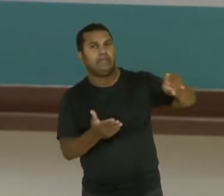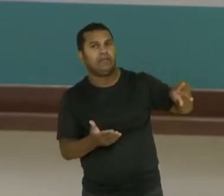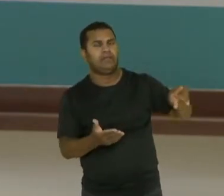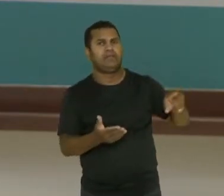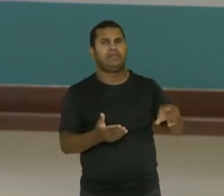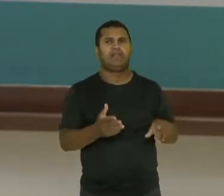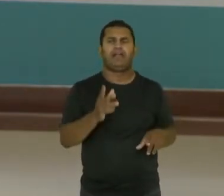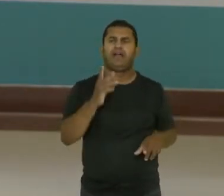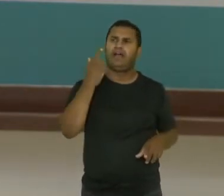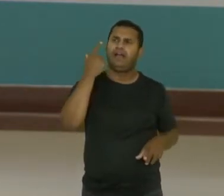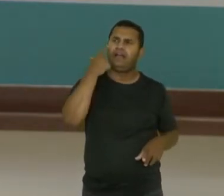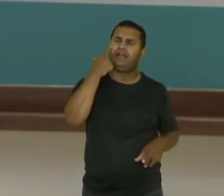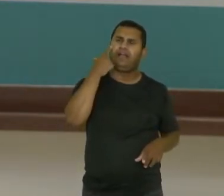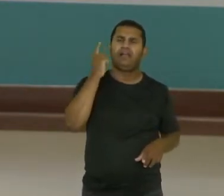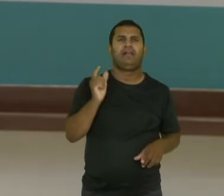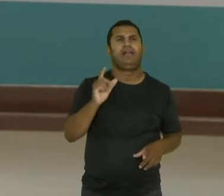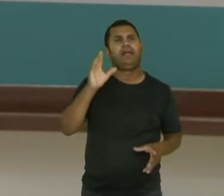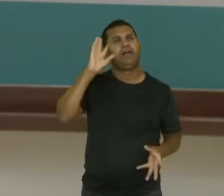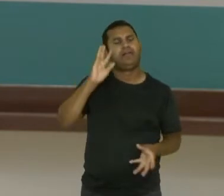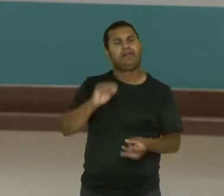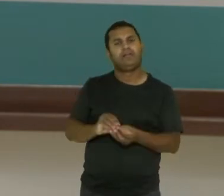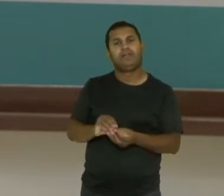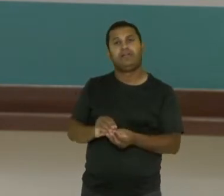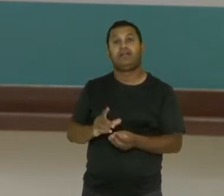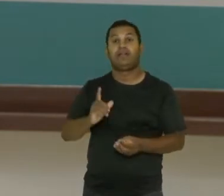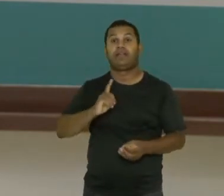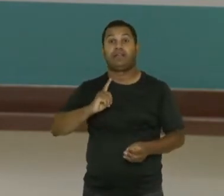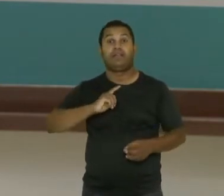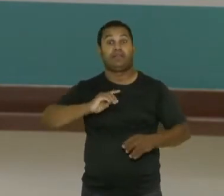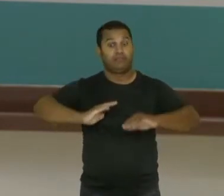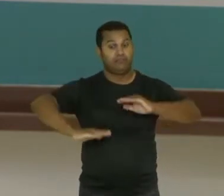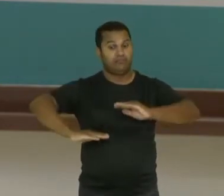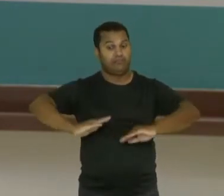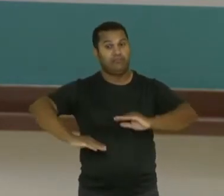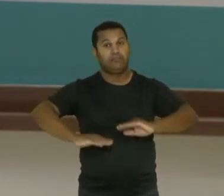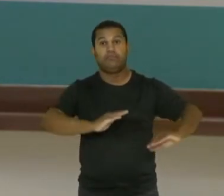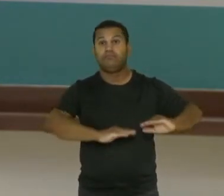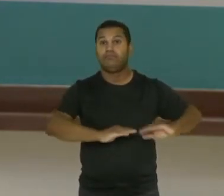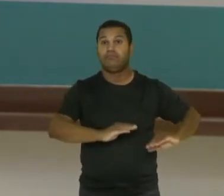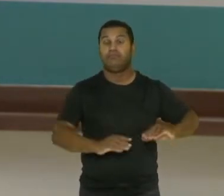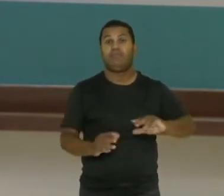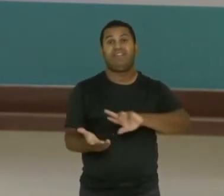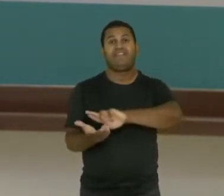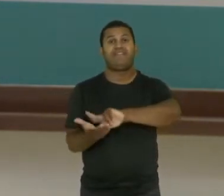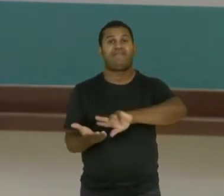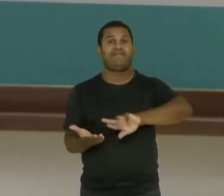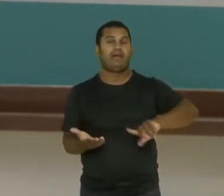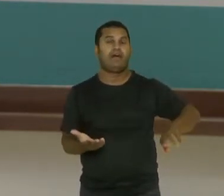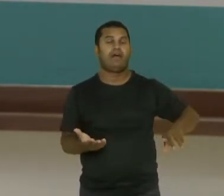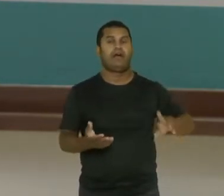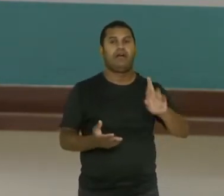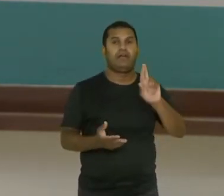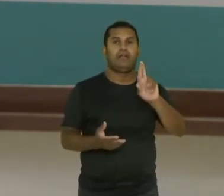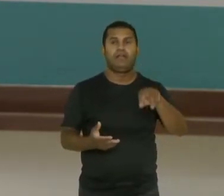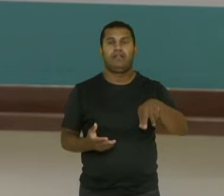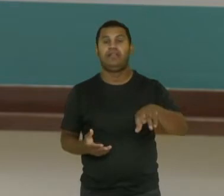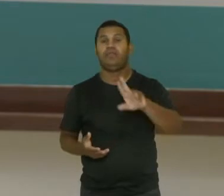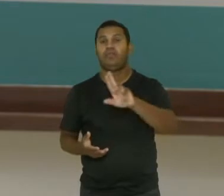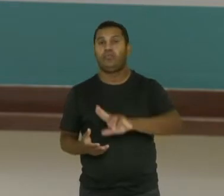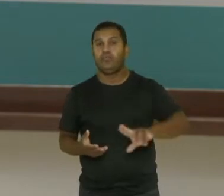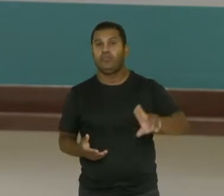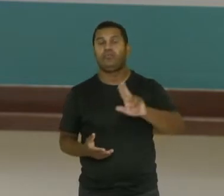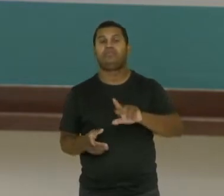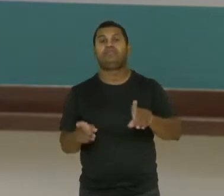do tambor, né? Esse tambor muito utilizado em rituais religiosos. E daí nós já conseguimos entender todos